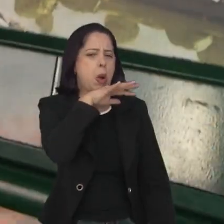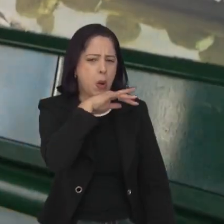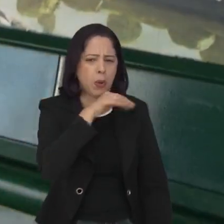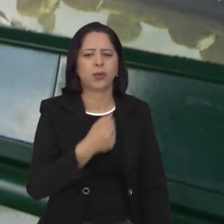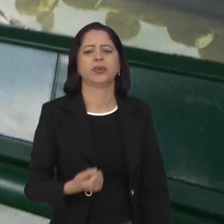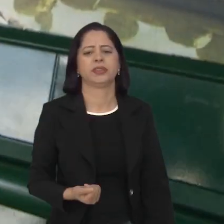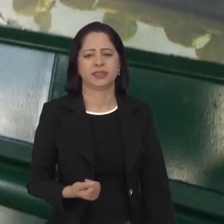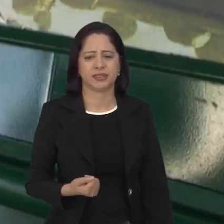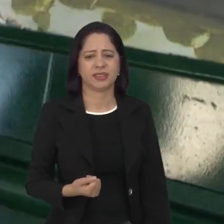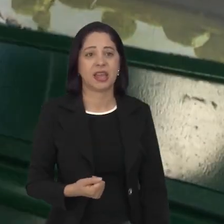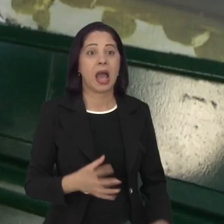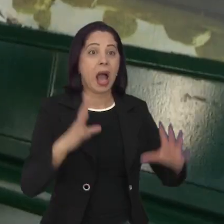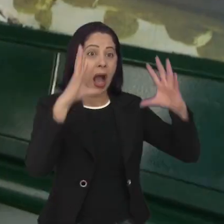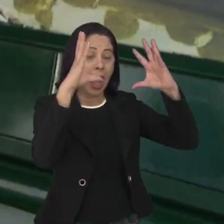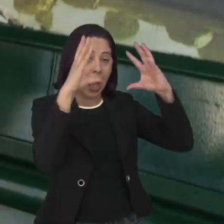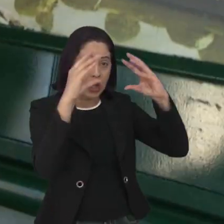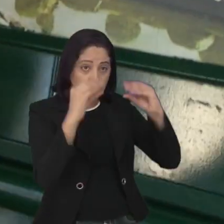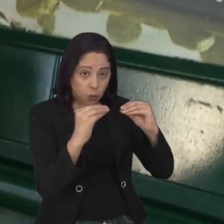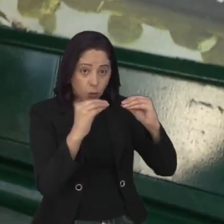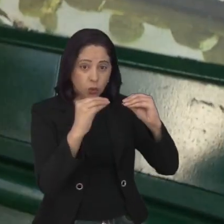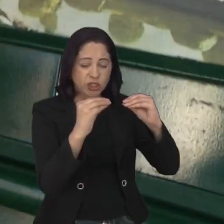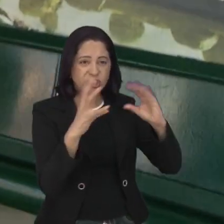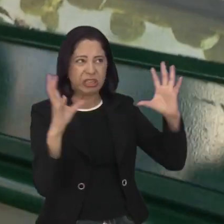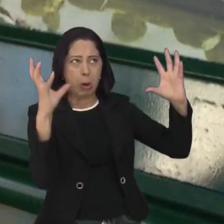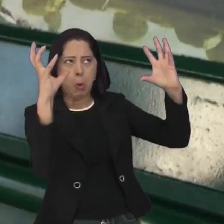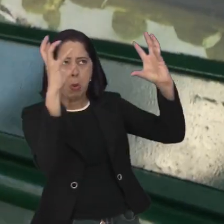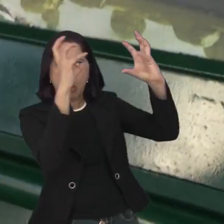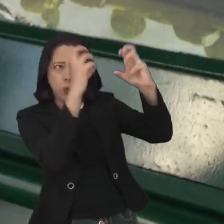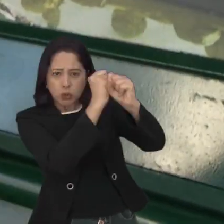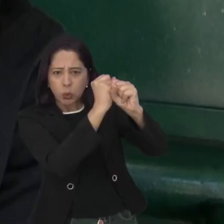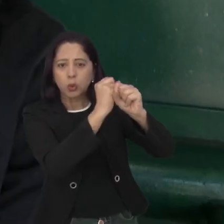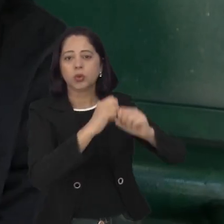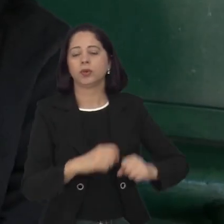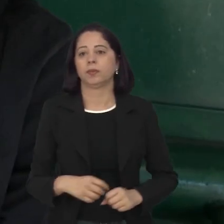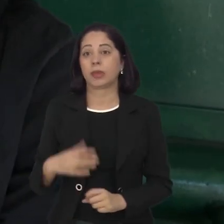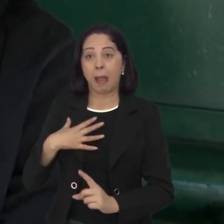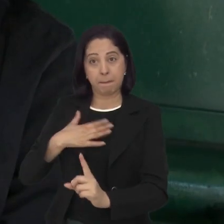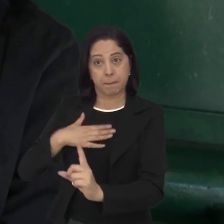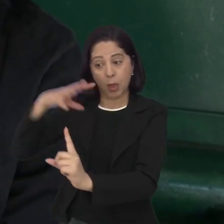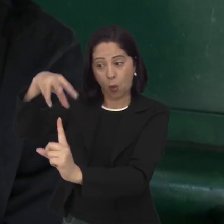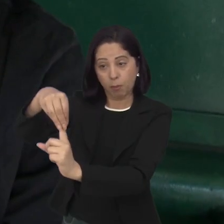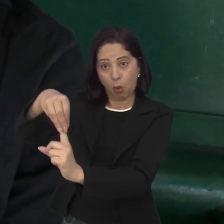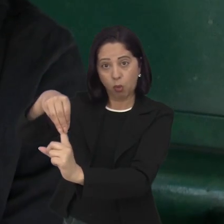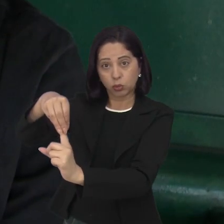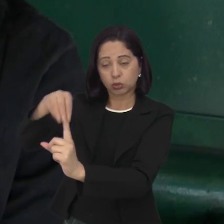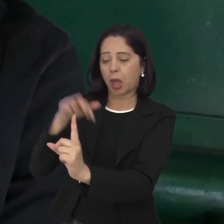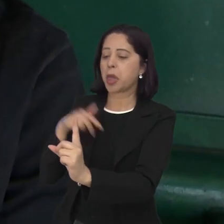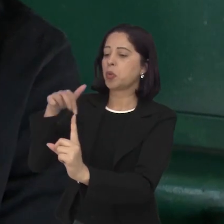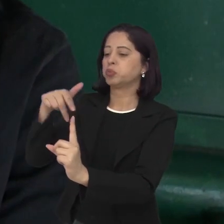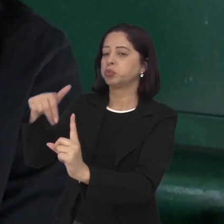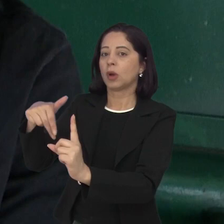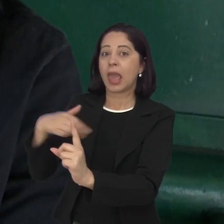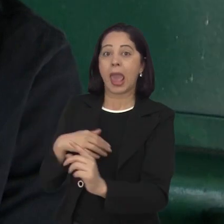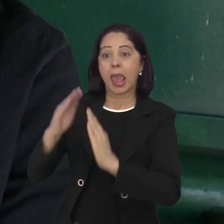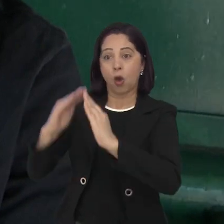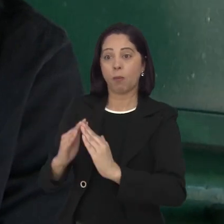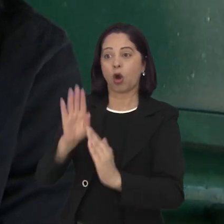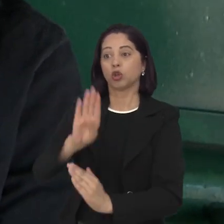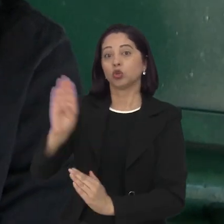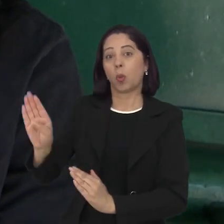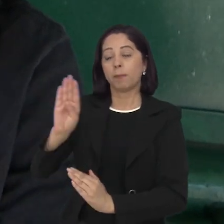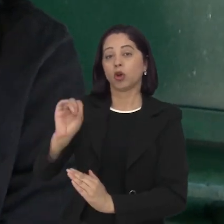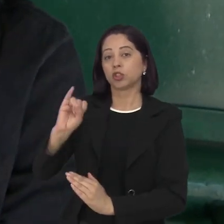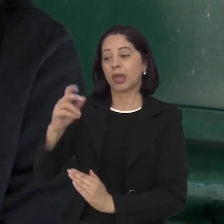é tem à noite tem alguns que não são bem iluminado ponto que eu desço mesmo à noite eu moro no bosque dos